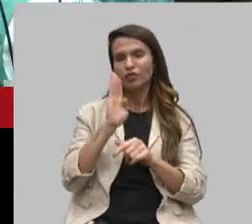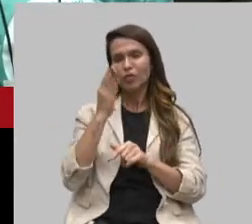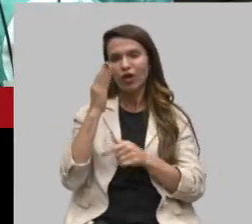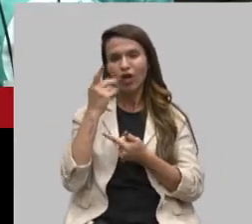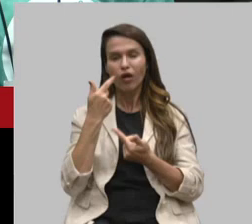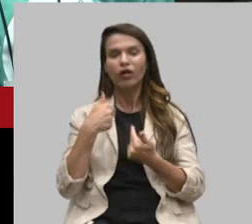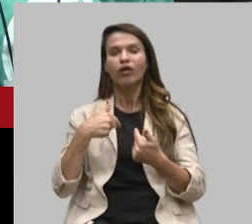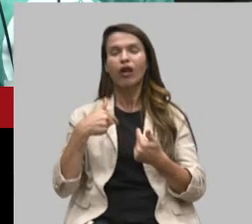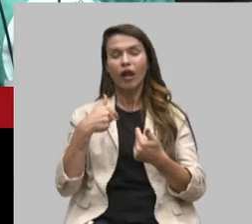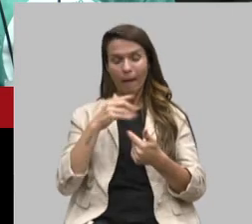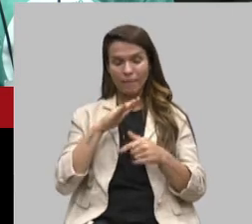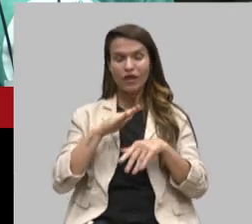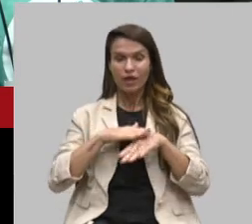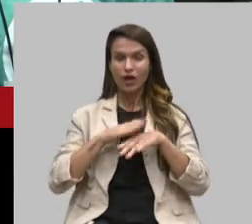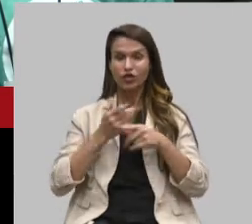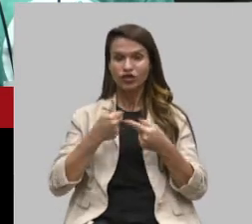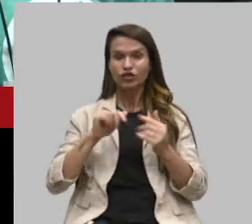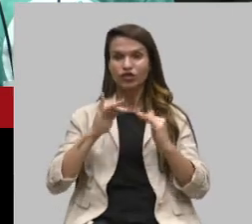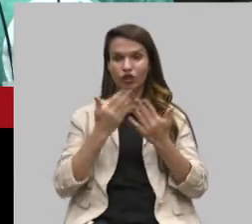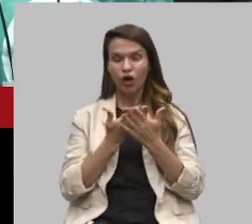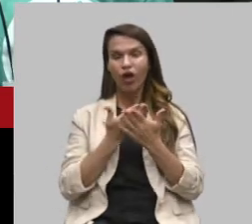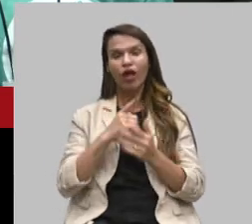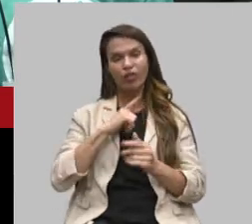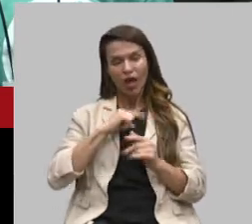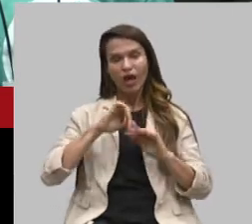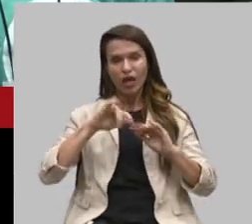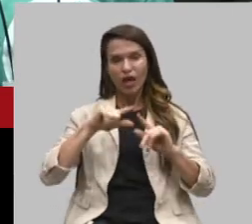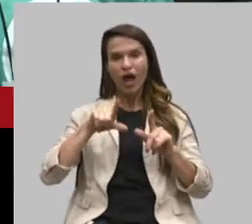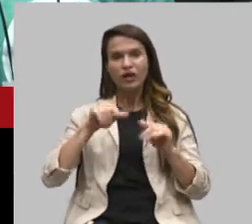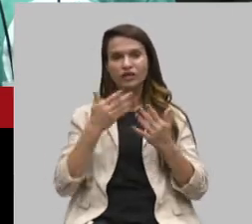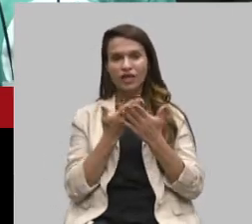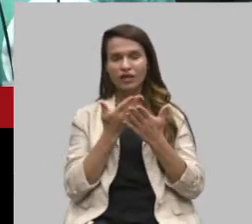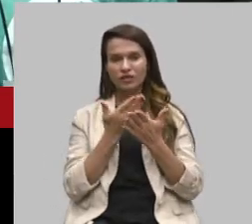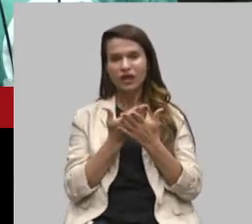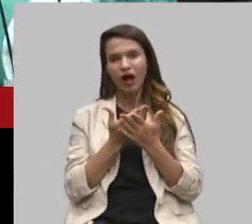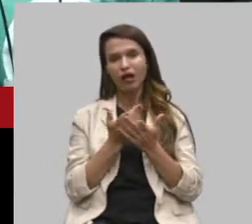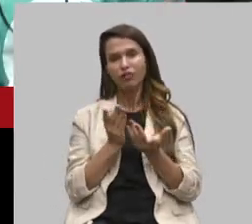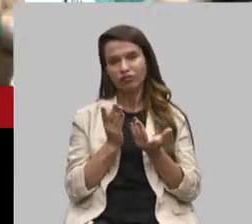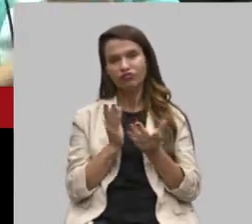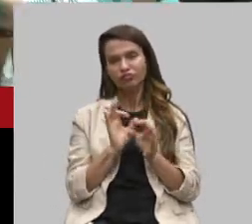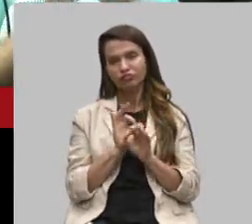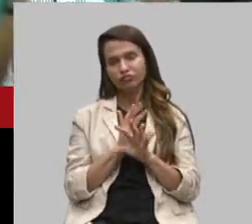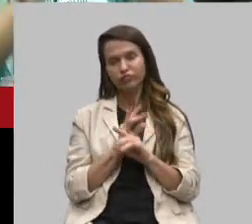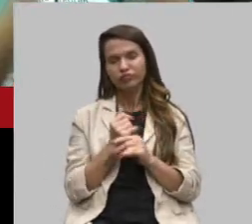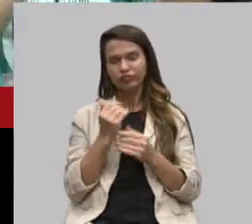escola tem essas aulas improvisadas é só isso mesmo